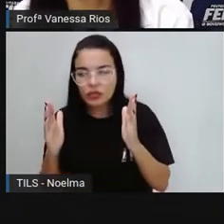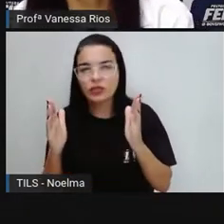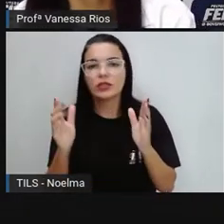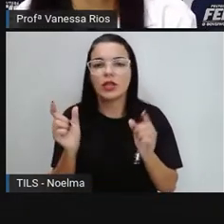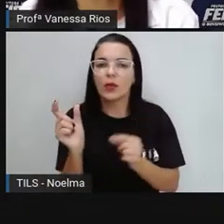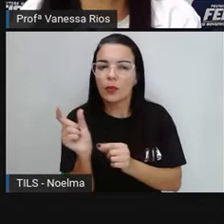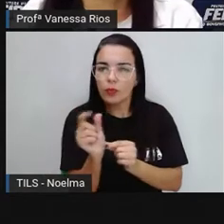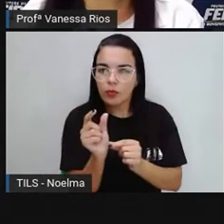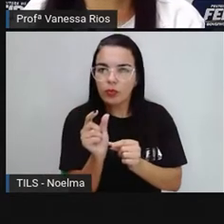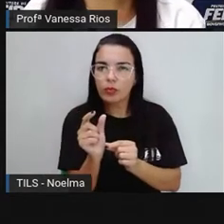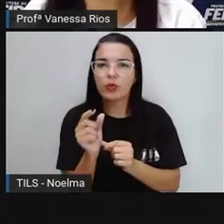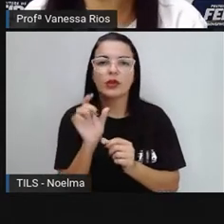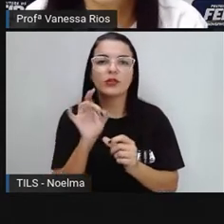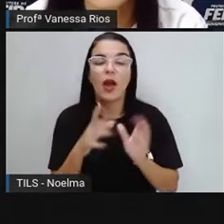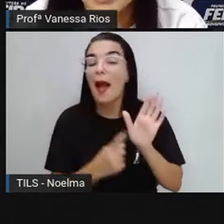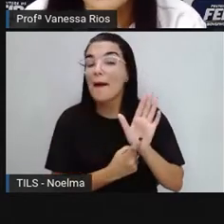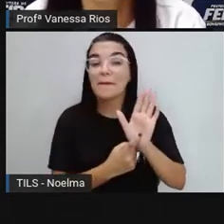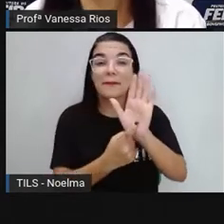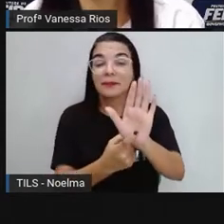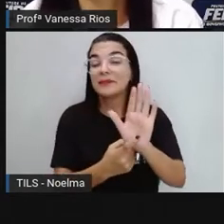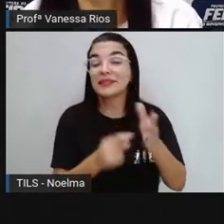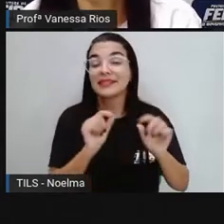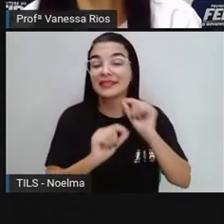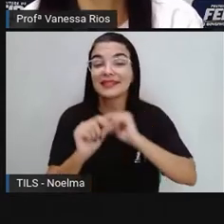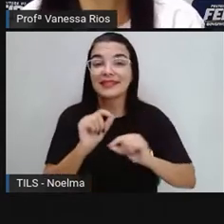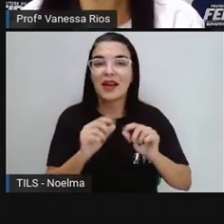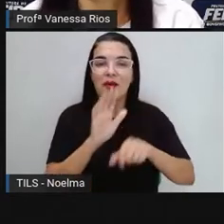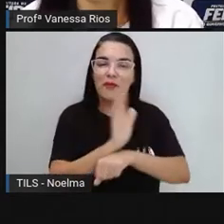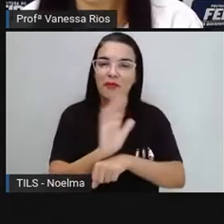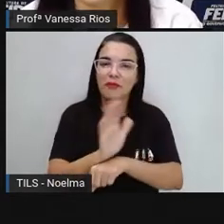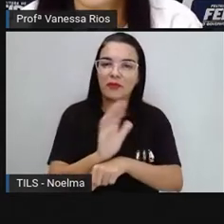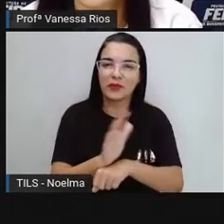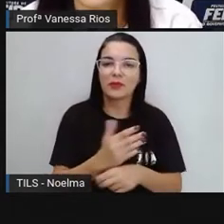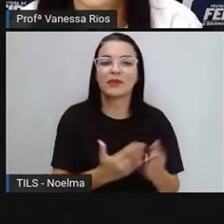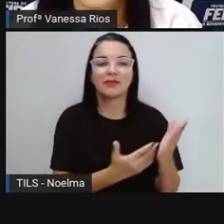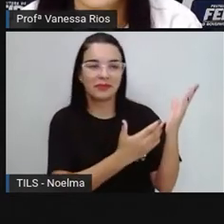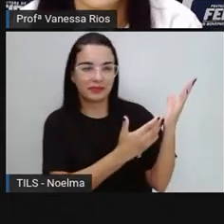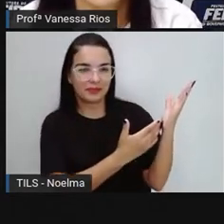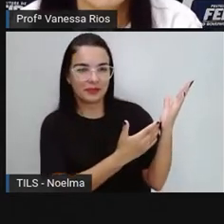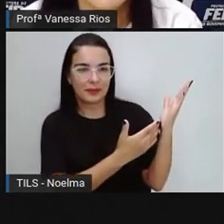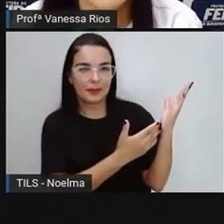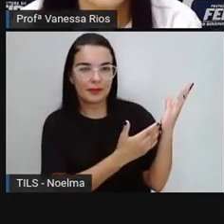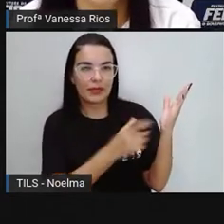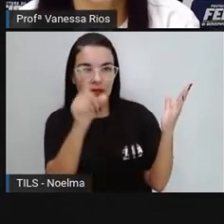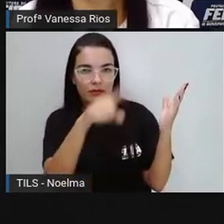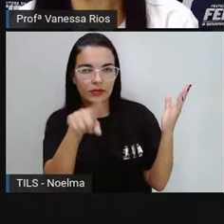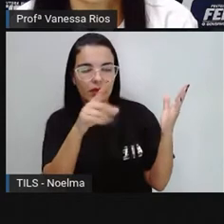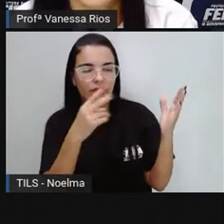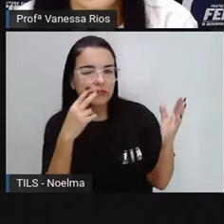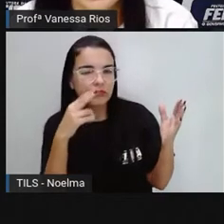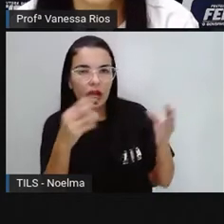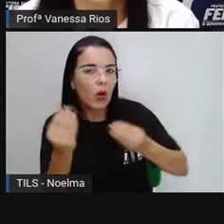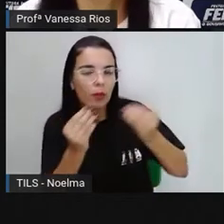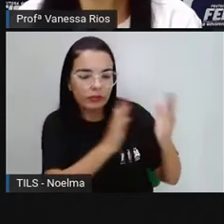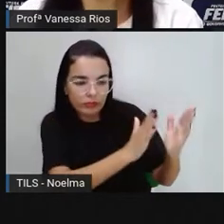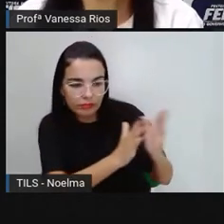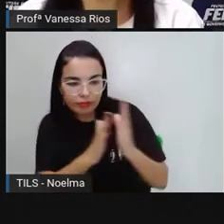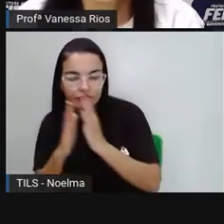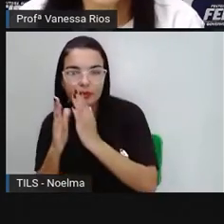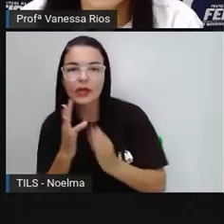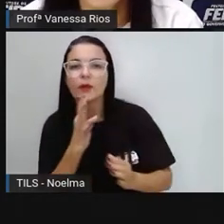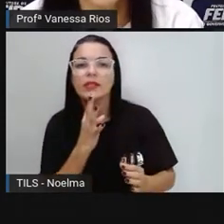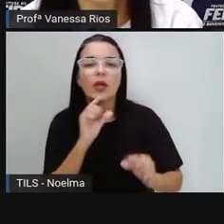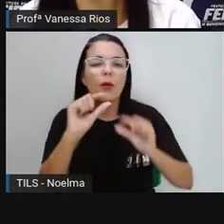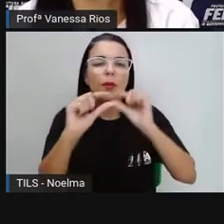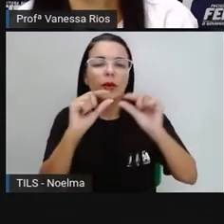curtinho nos apresentando aí o filme Os Incríveis 2. Então assistam aí o trailer para conhecer